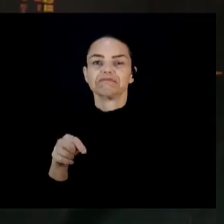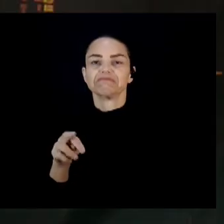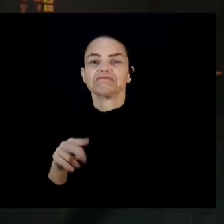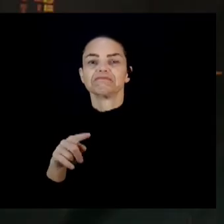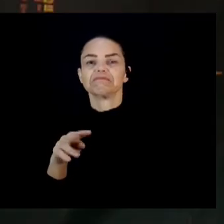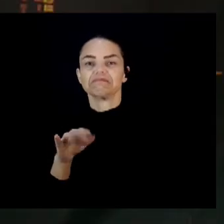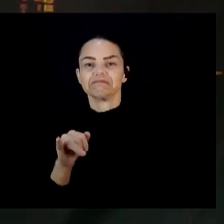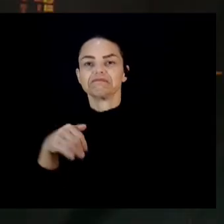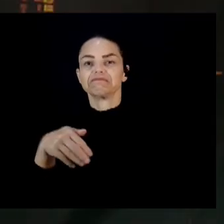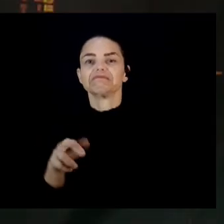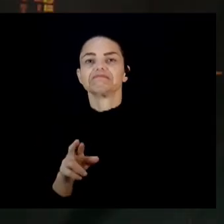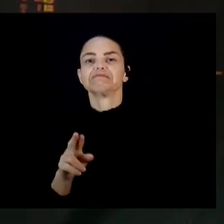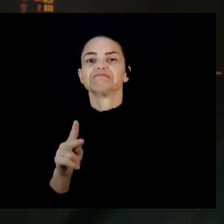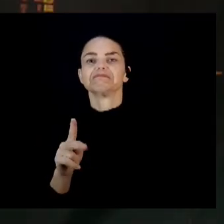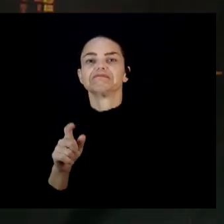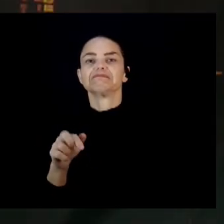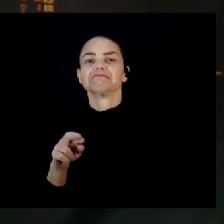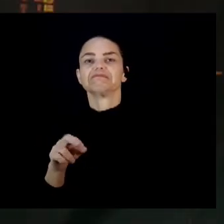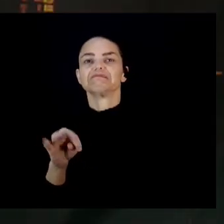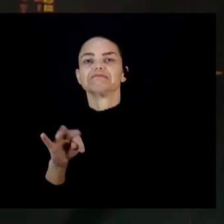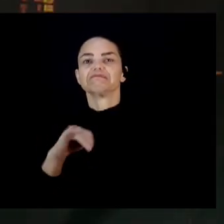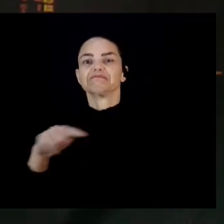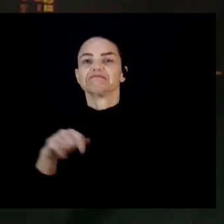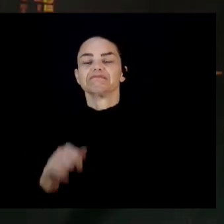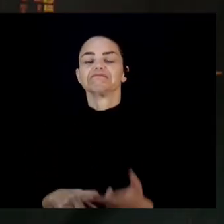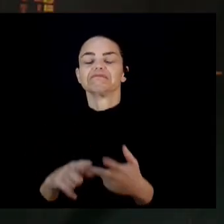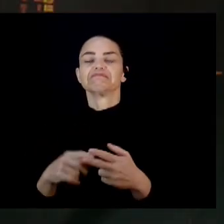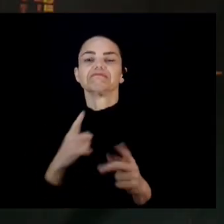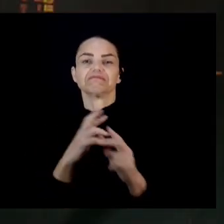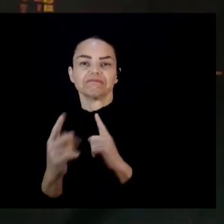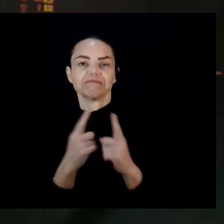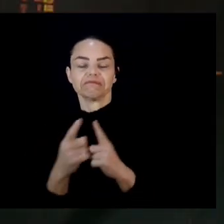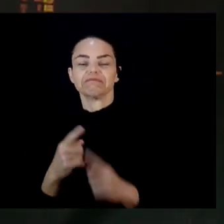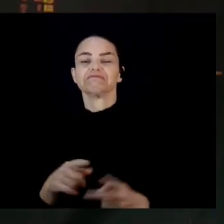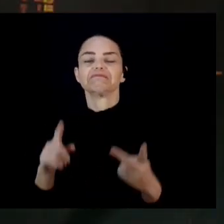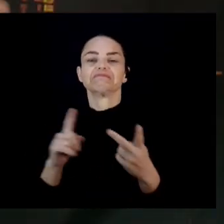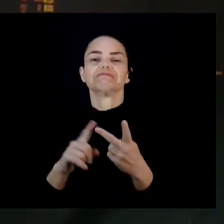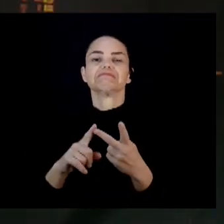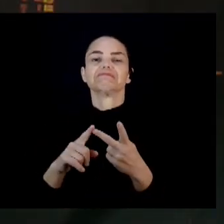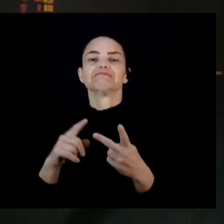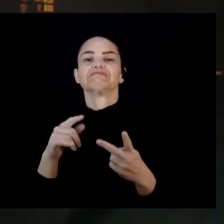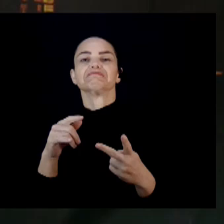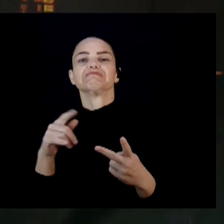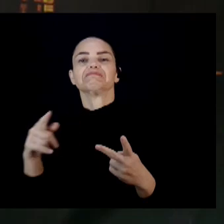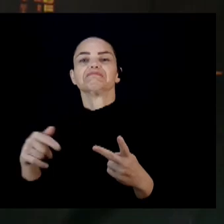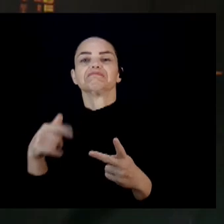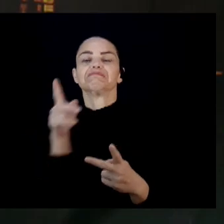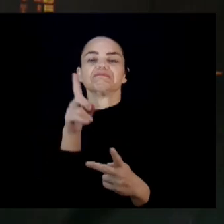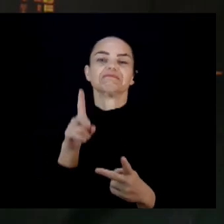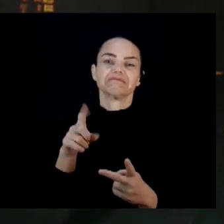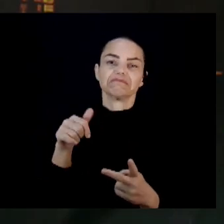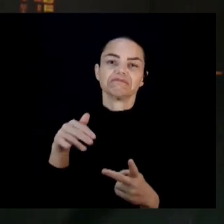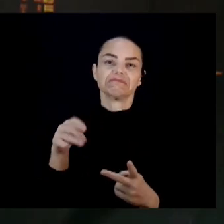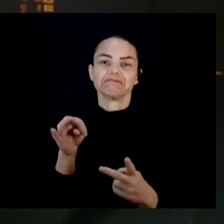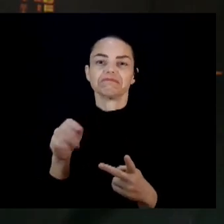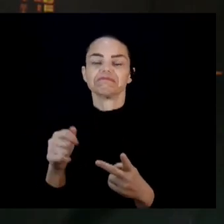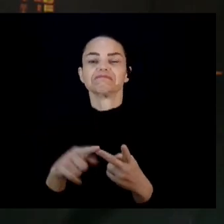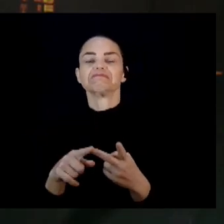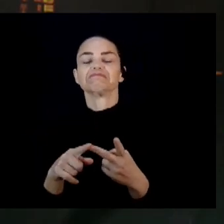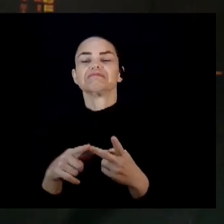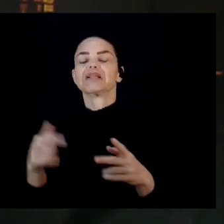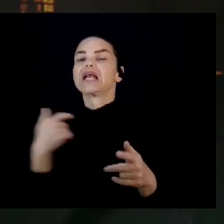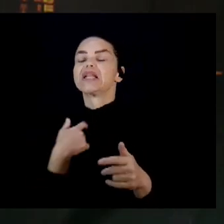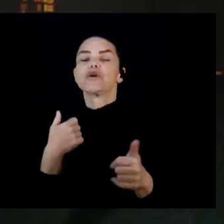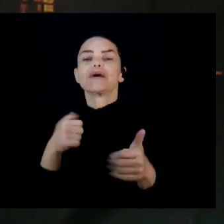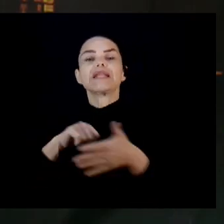Rua Condideu, entre as avenidas Imperatriz Dona Tereza Cristina e Princesa do Oeste e da Rua Avelino do